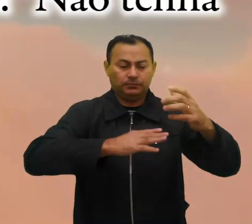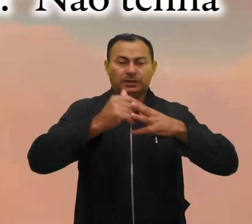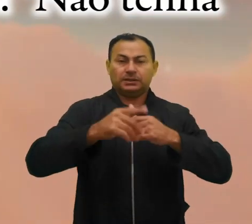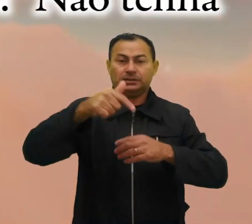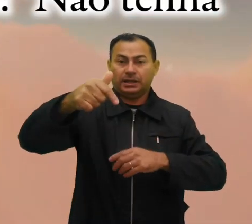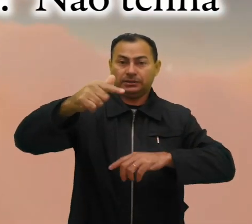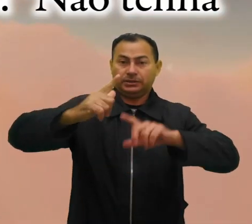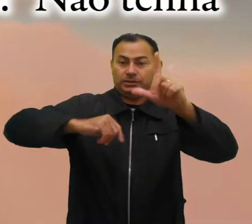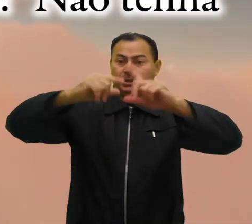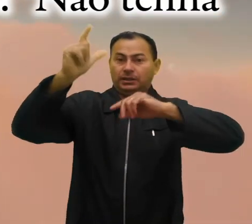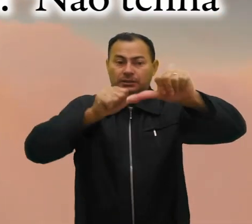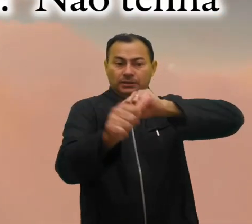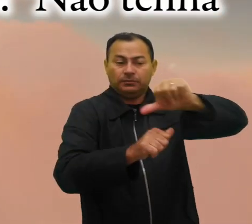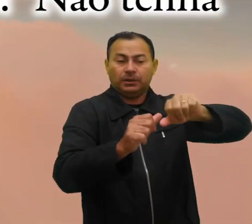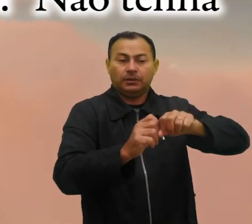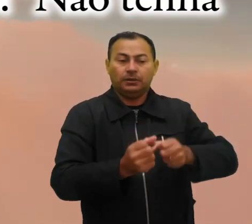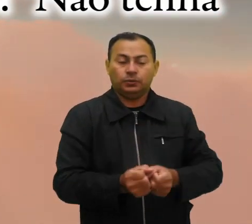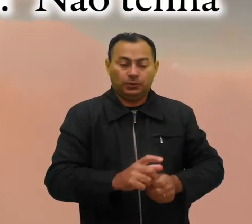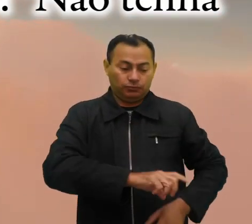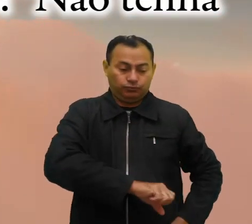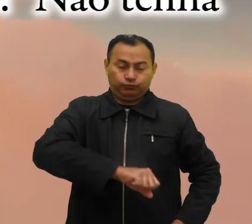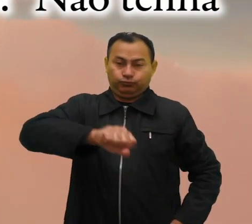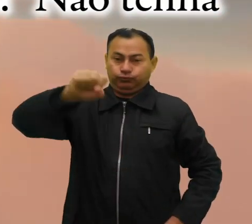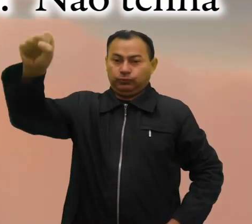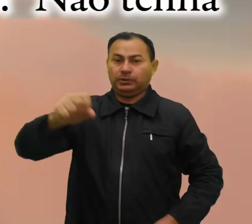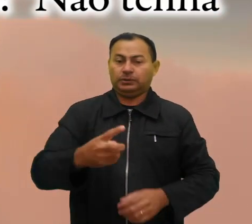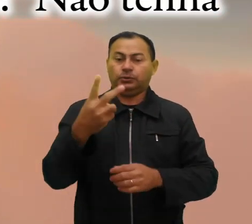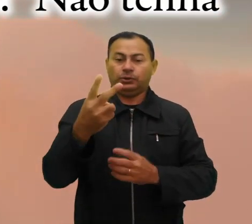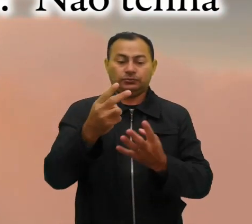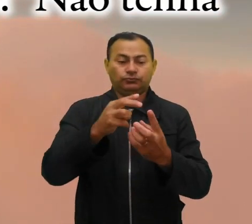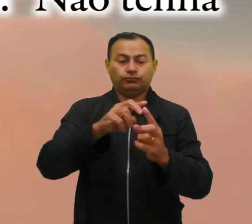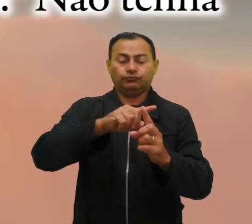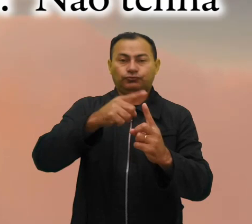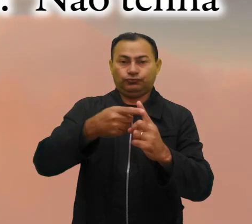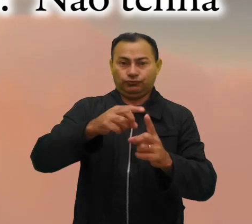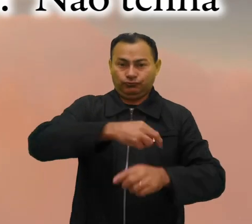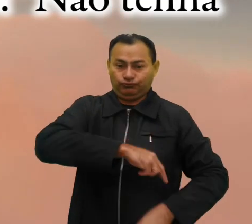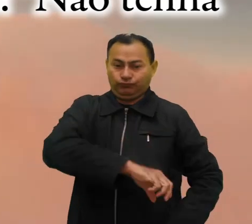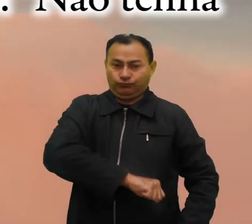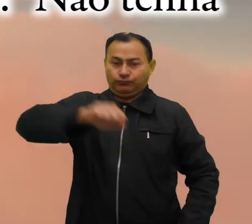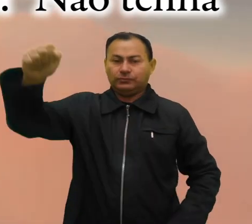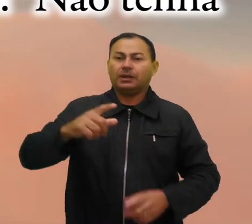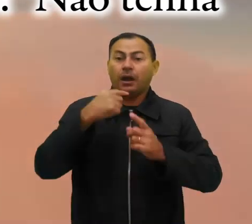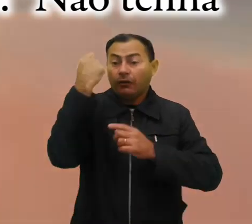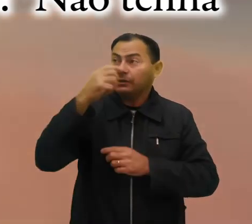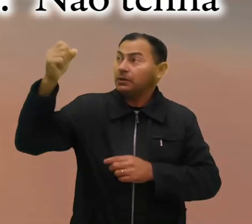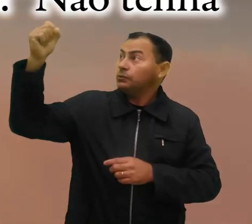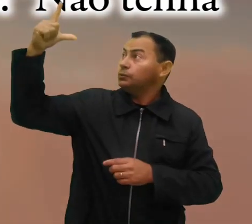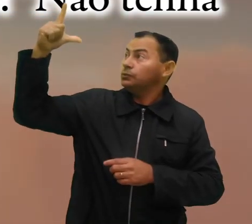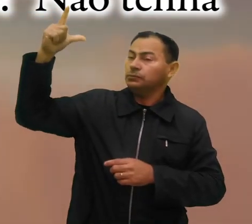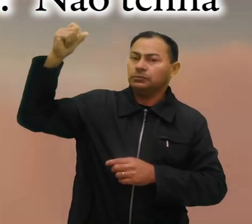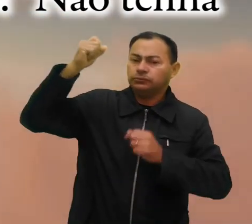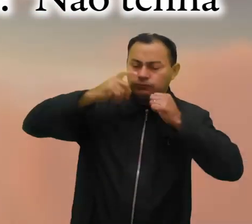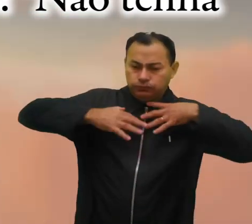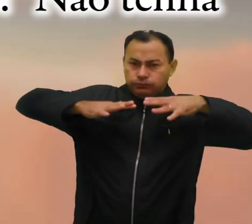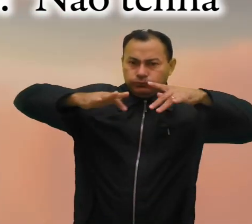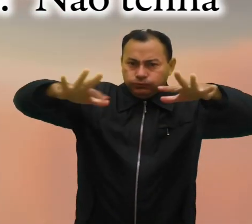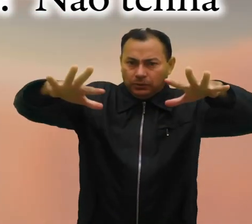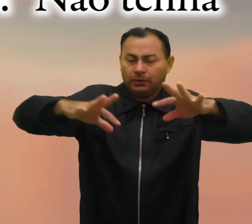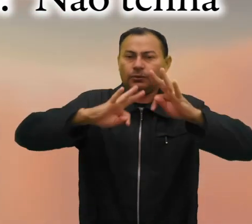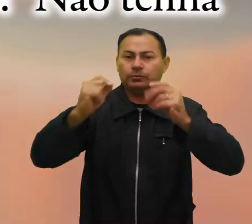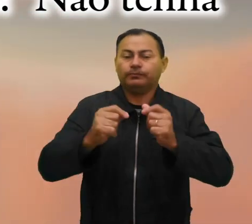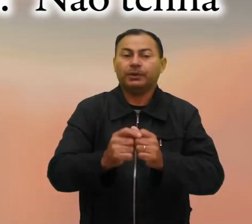mão 7 estrelas, e da sua boca saía uma espada afiada de 2 gumes. Sua face era como o sol quando brilha em todo o seu